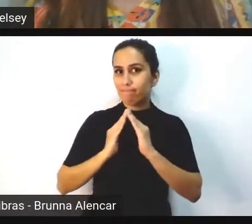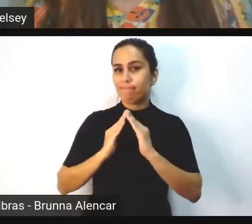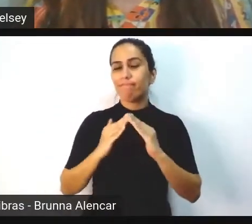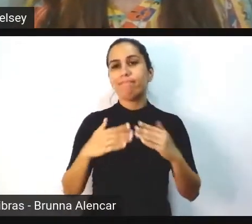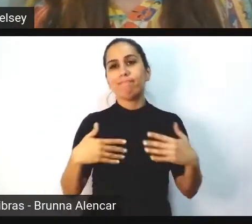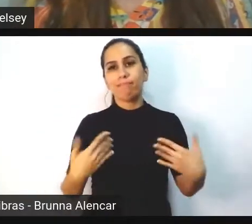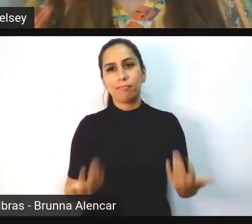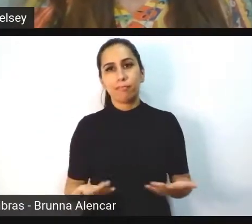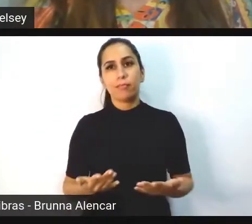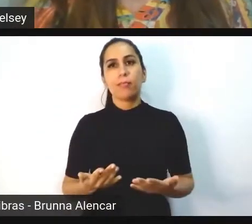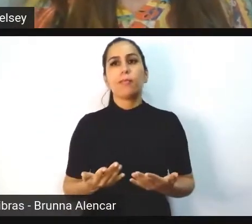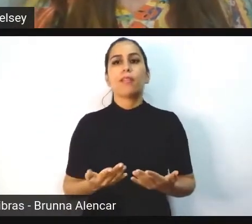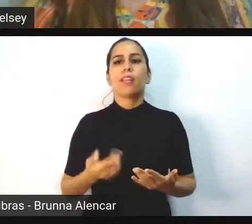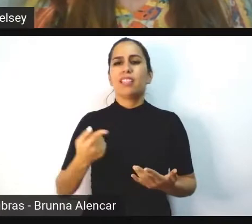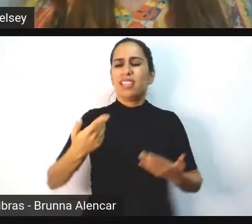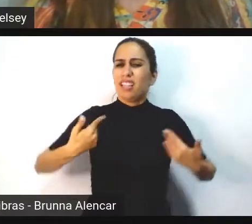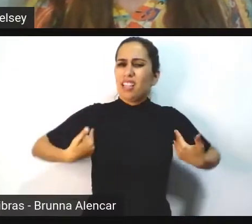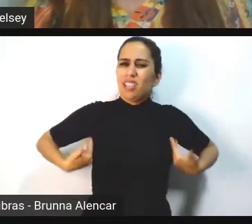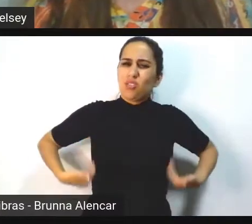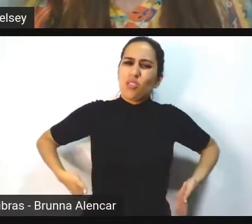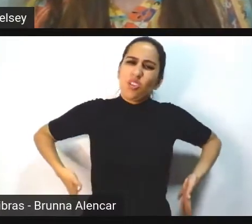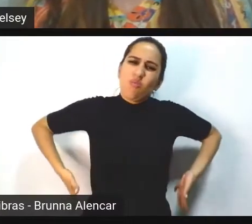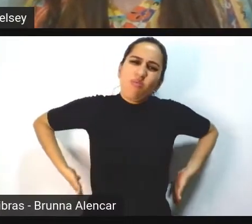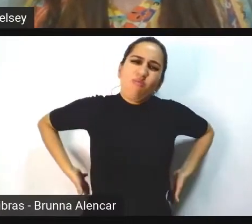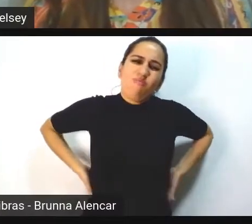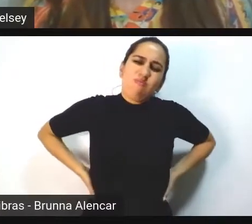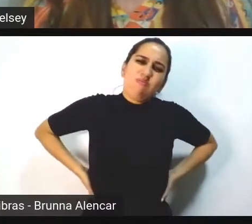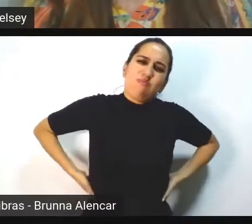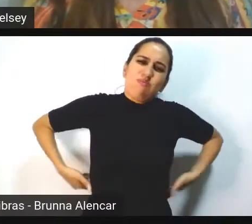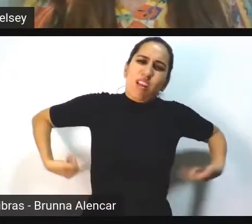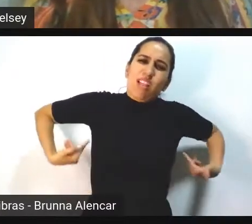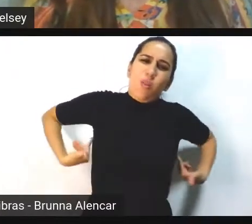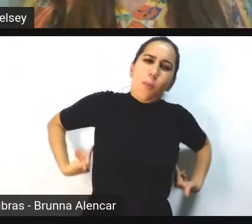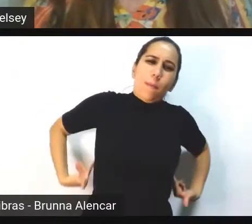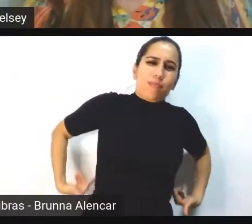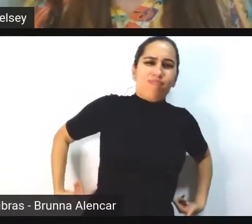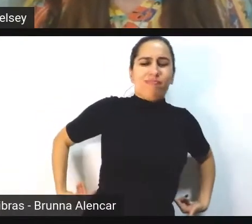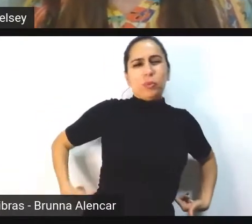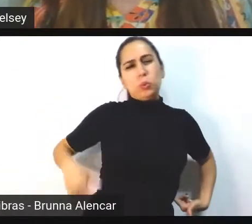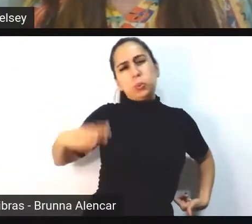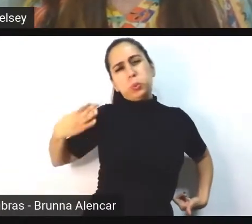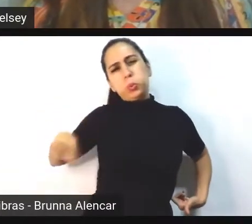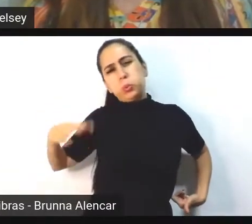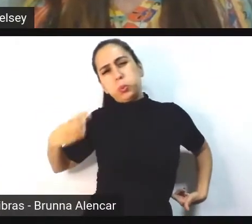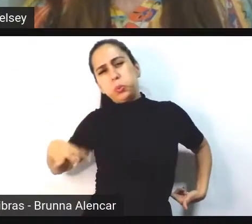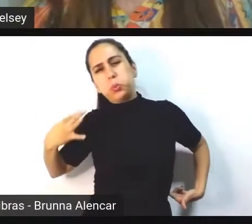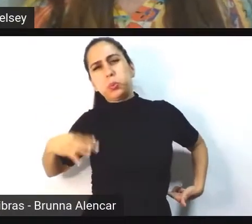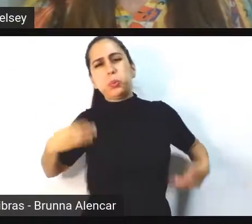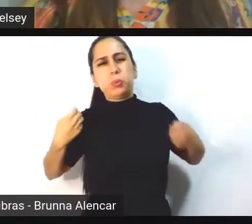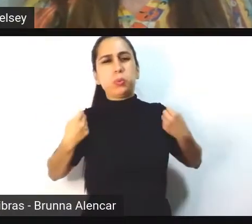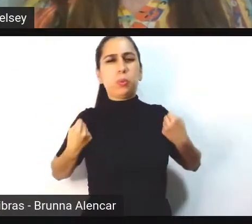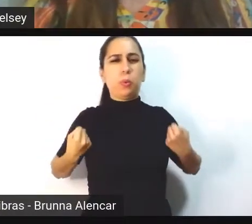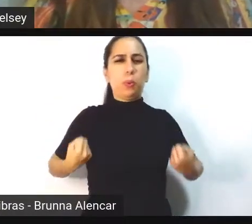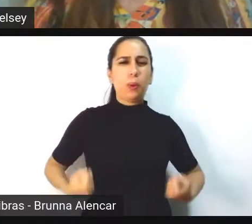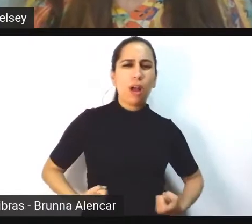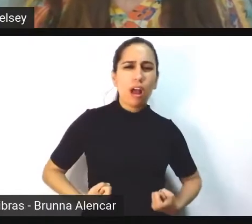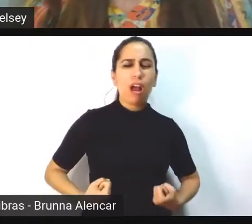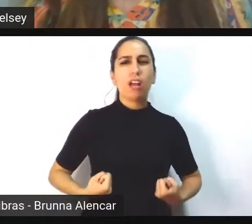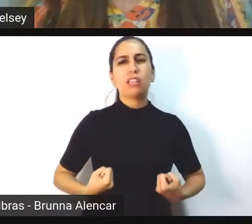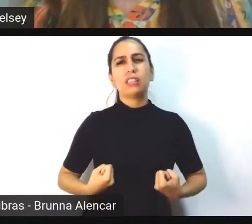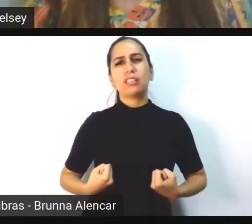se a sua lombar está um pouco incomodada, né? Se vocês percebem que, assim, numa certa ponto